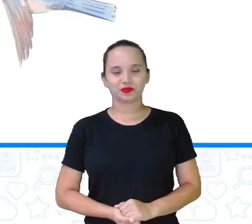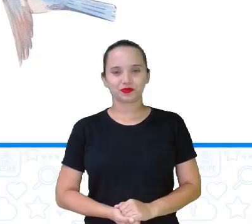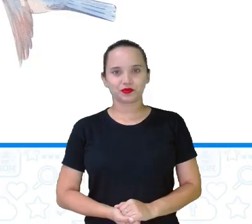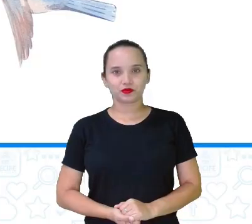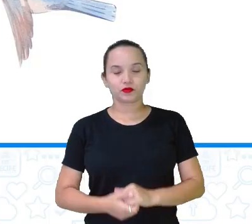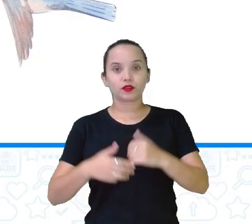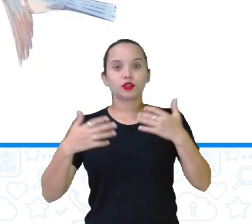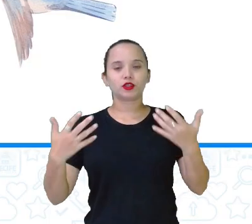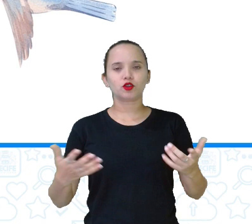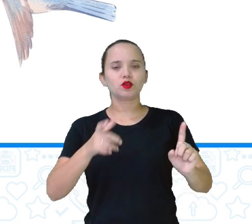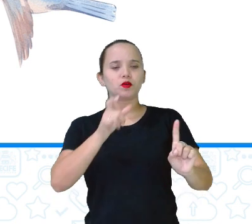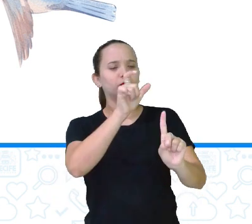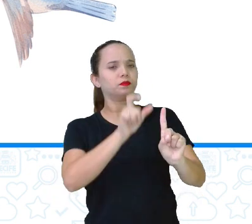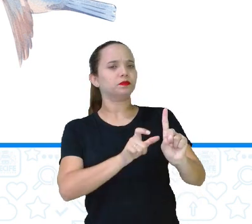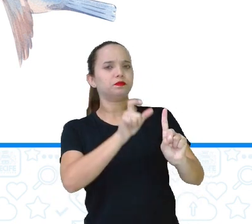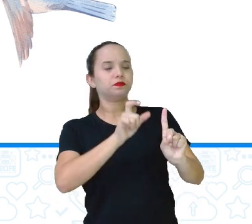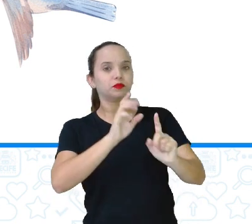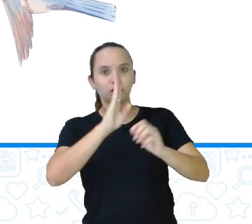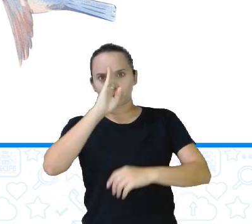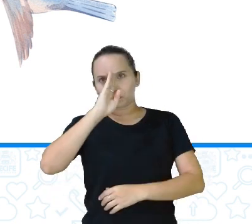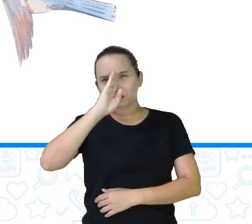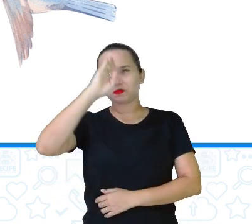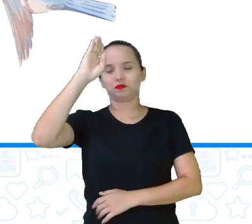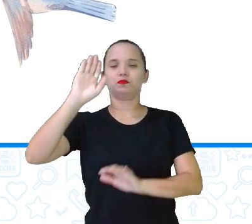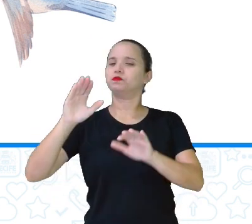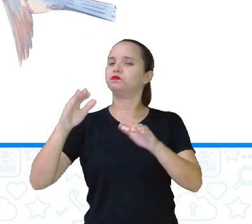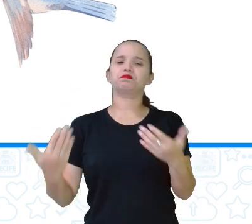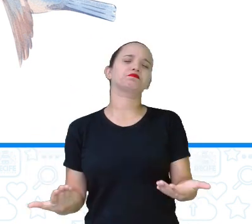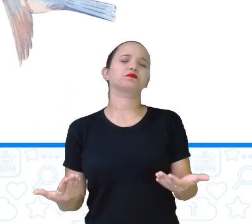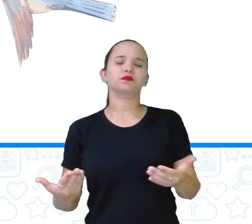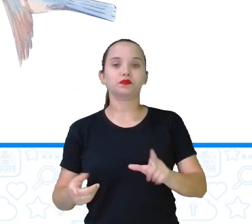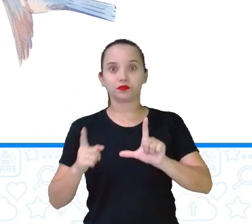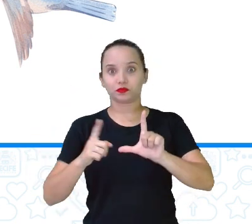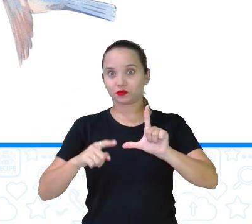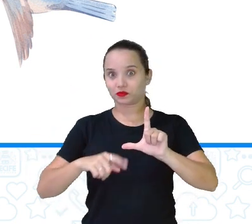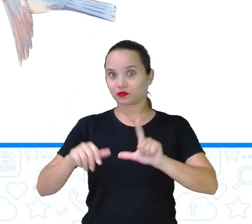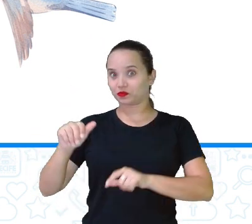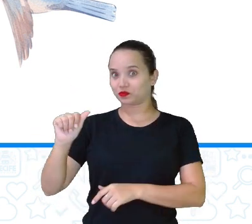Qual o personagem principal desta fábula? Letra A.